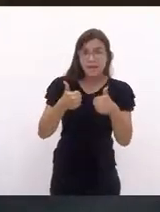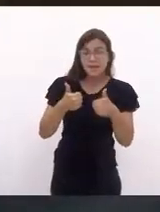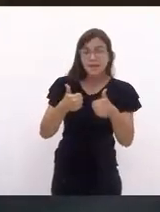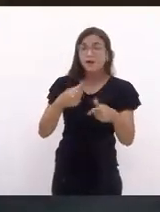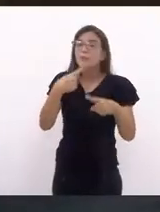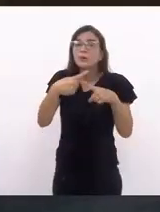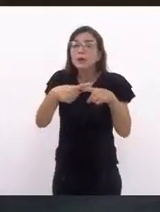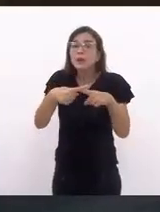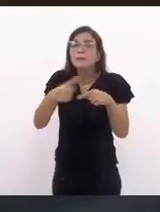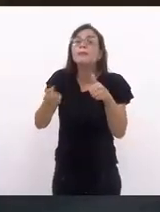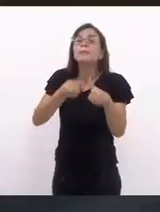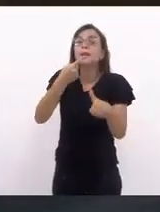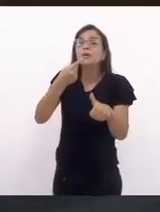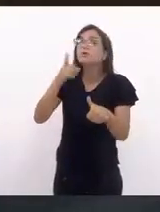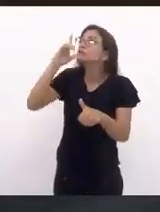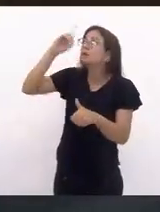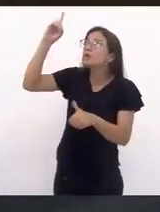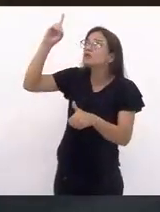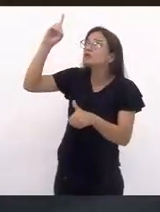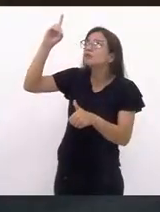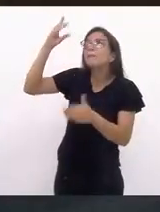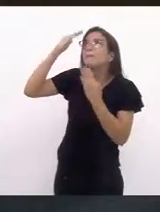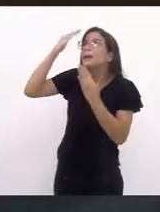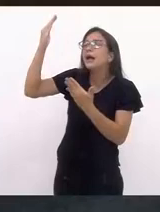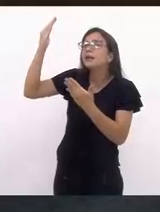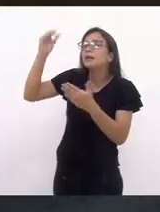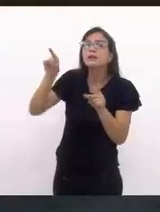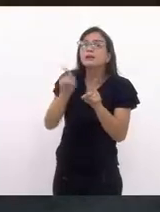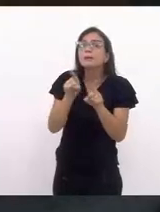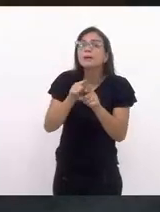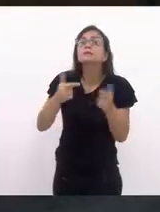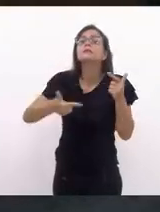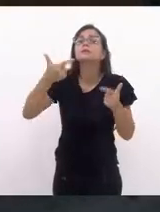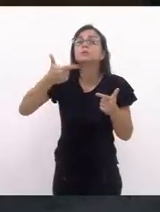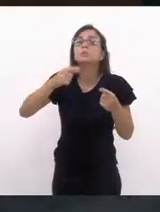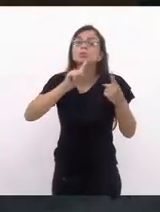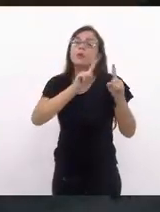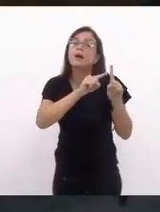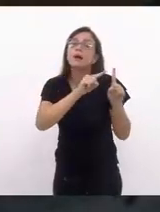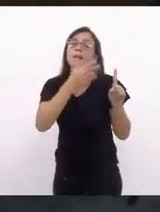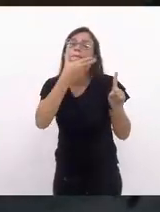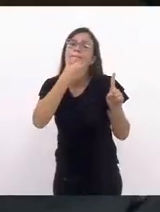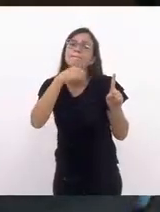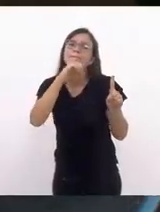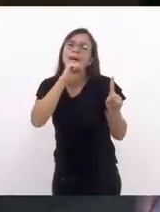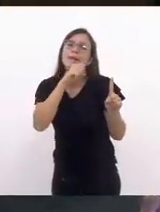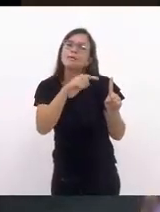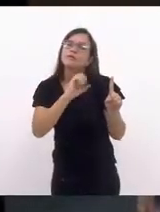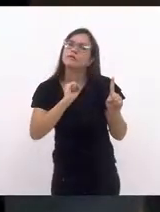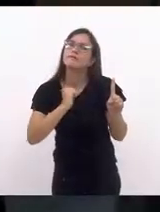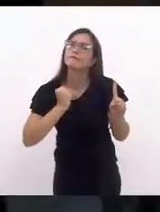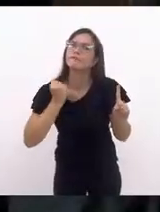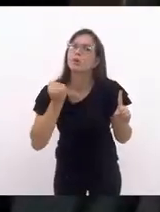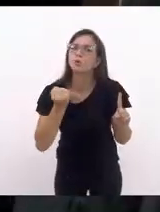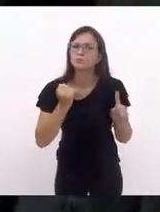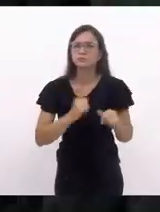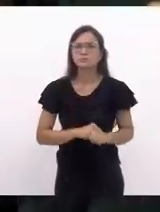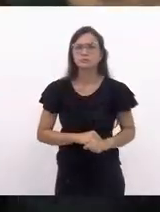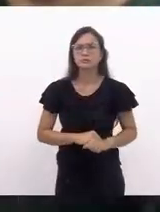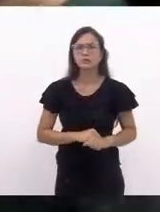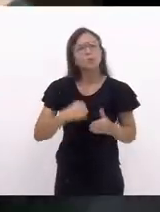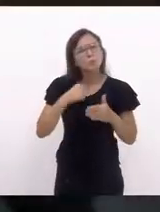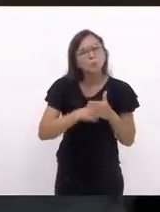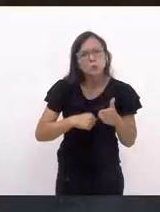depois a polícia militar o meu pai por tudo que meu pai fez por toda a sua batalha por toda a sua